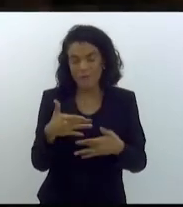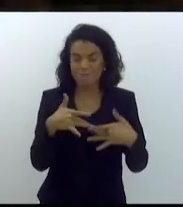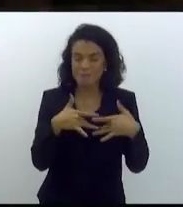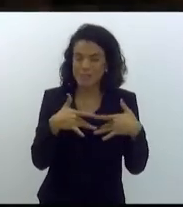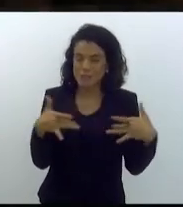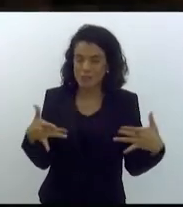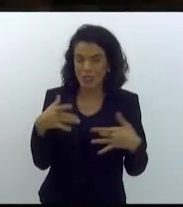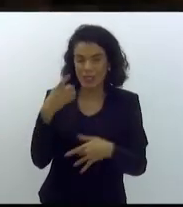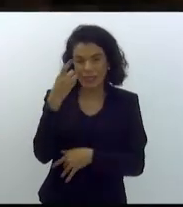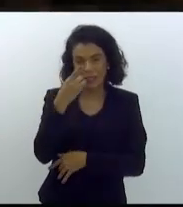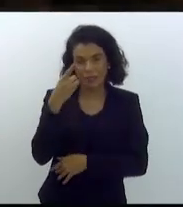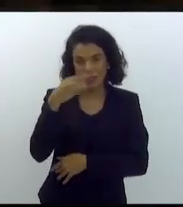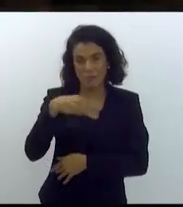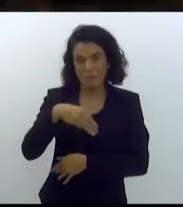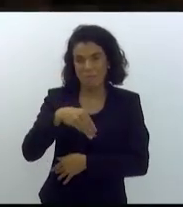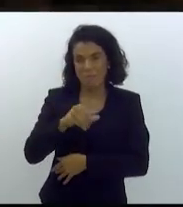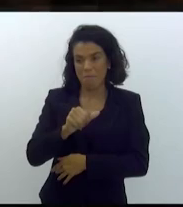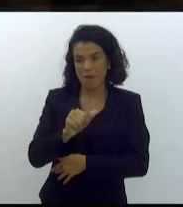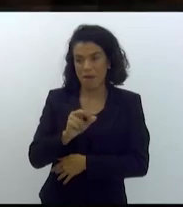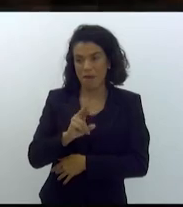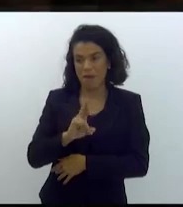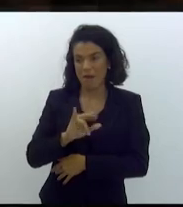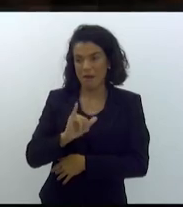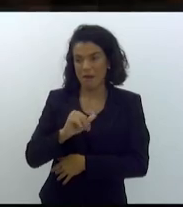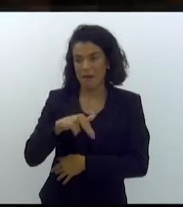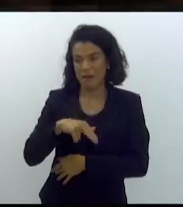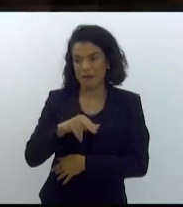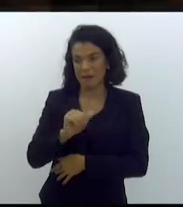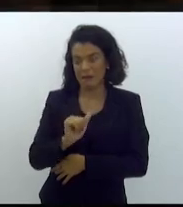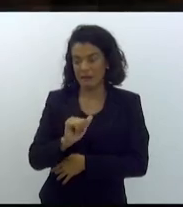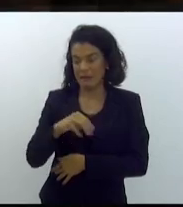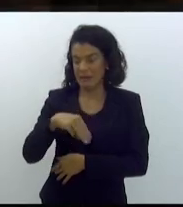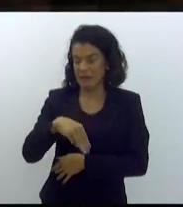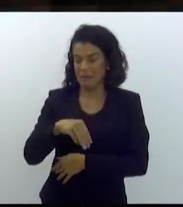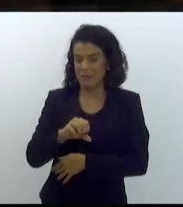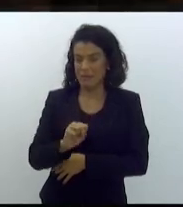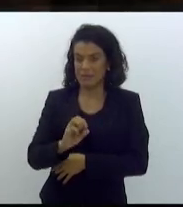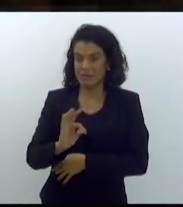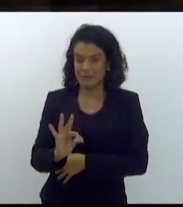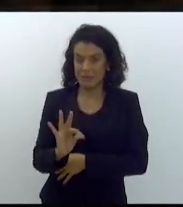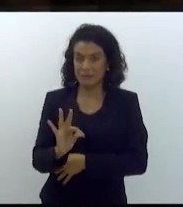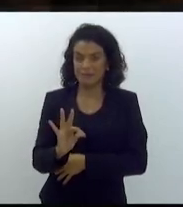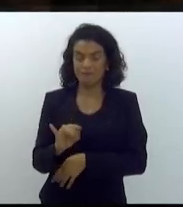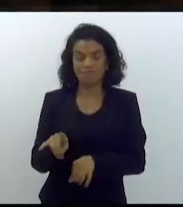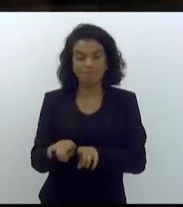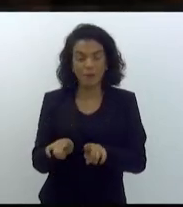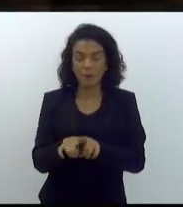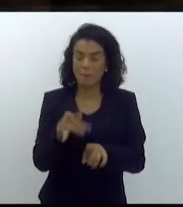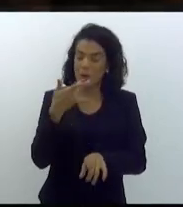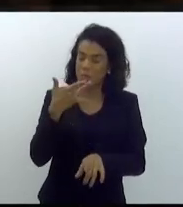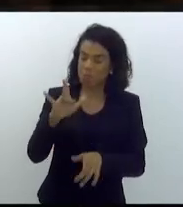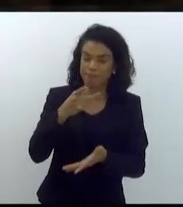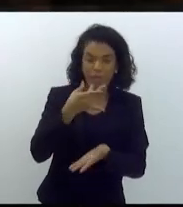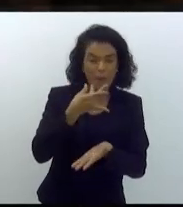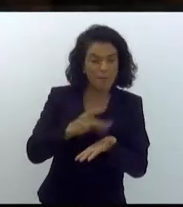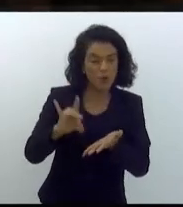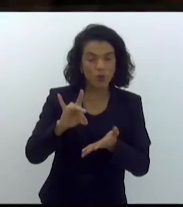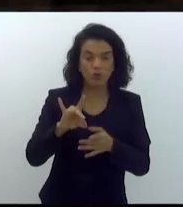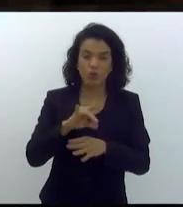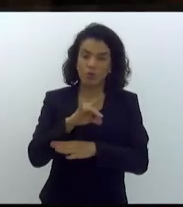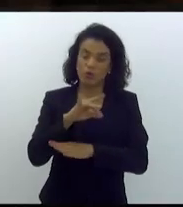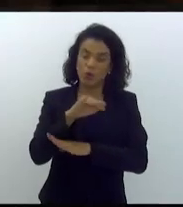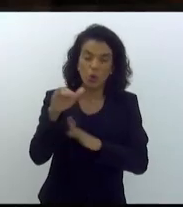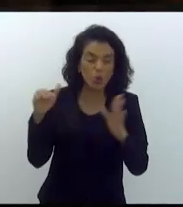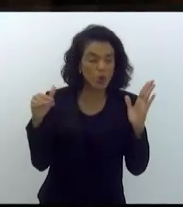solidariedade a deputada Marina do PSD do MST e meu repúdio Total as